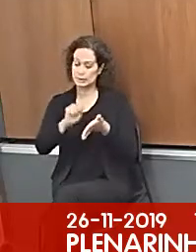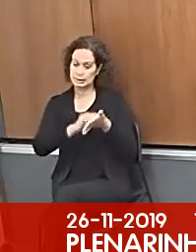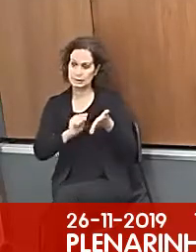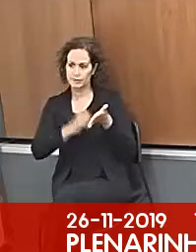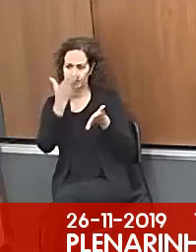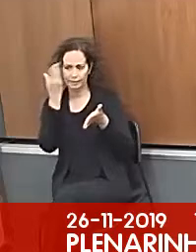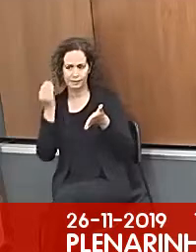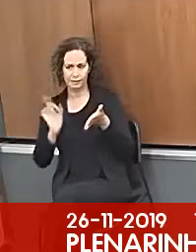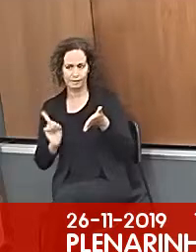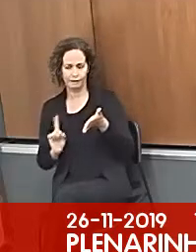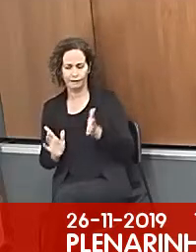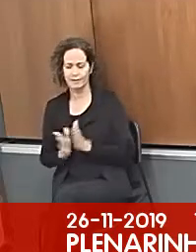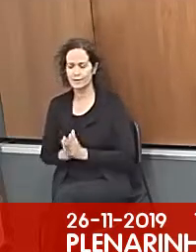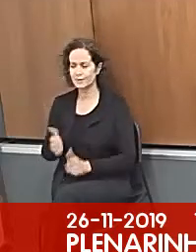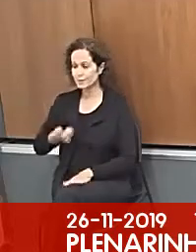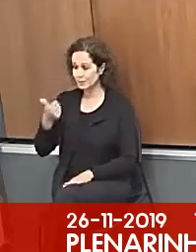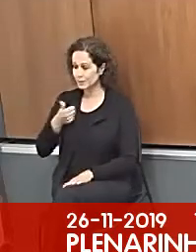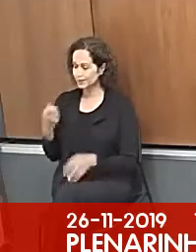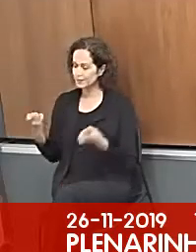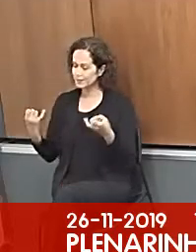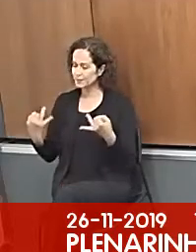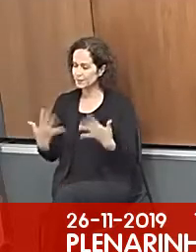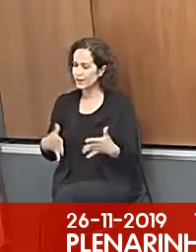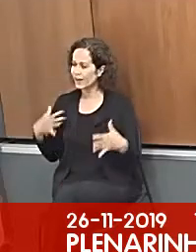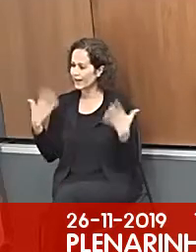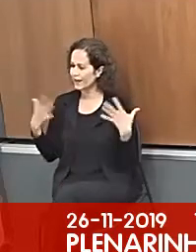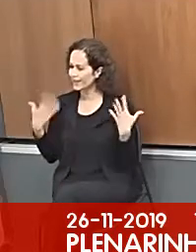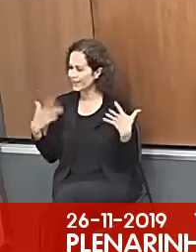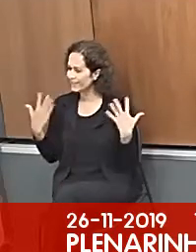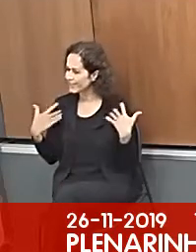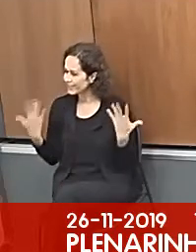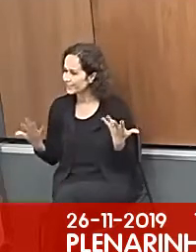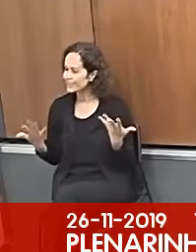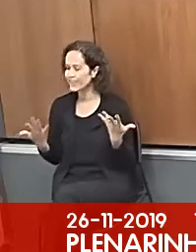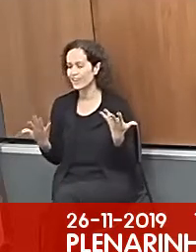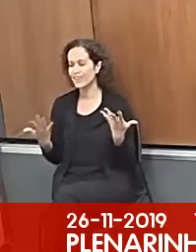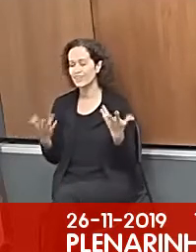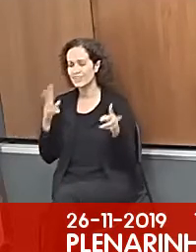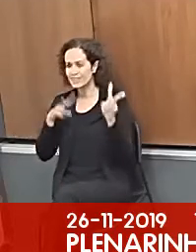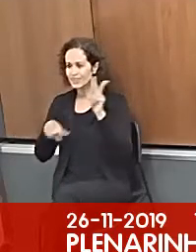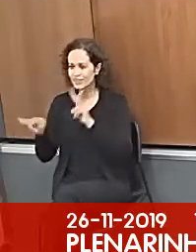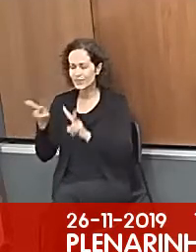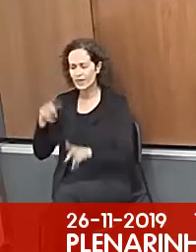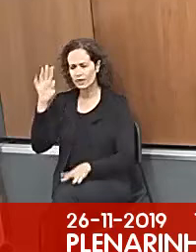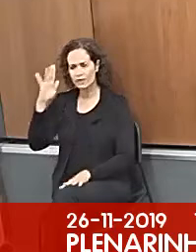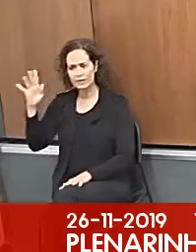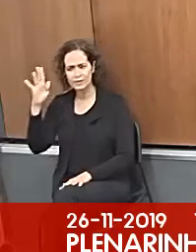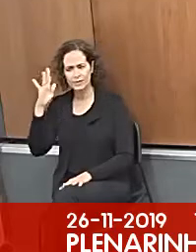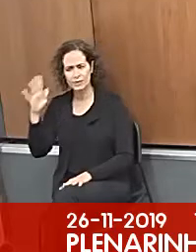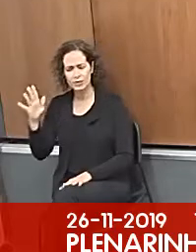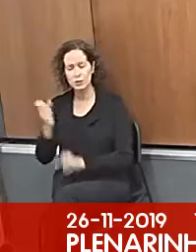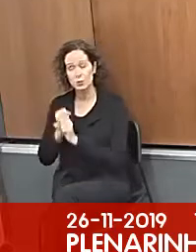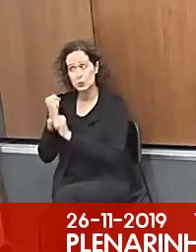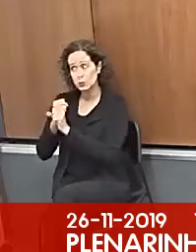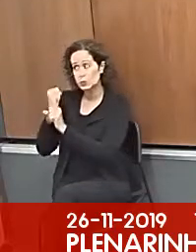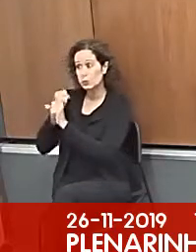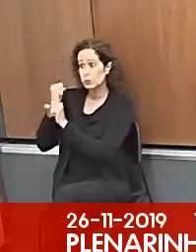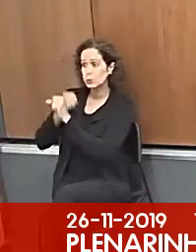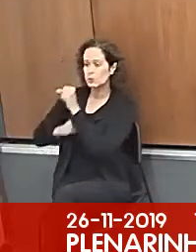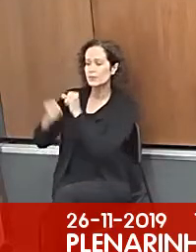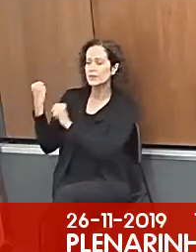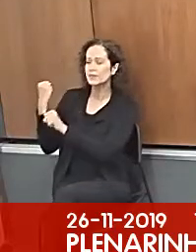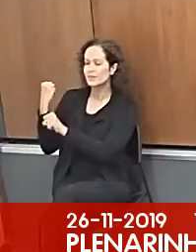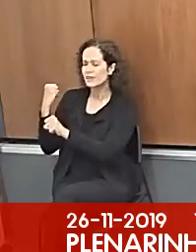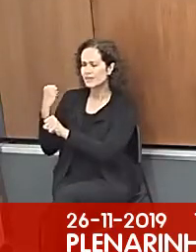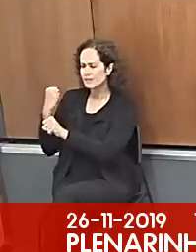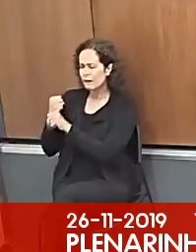nada. Primeiro de tudo, eu quero dizer da alegria de ver um sonho que foi de anos atrás,